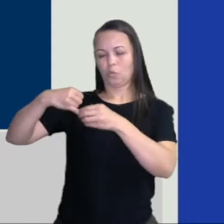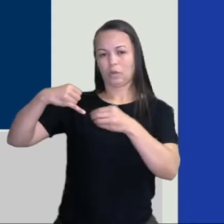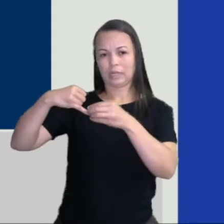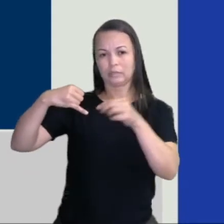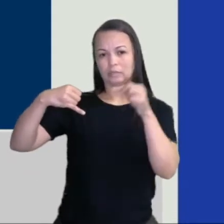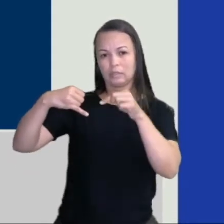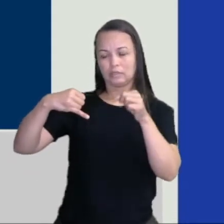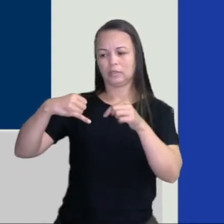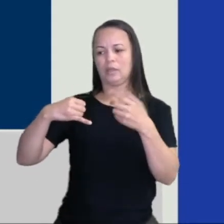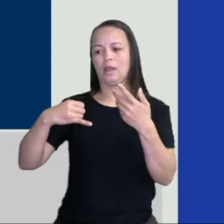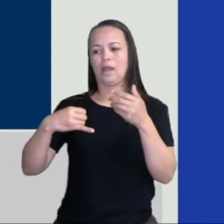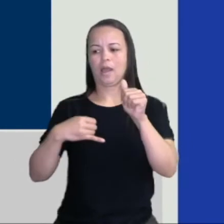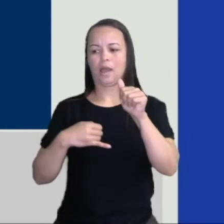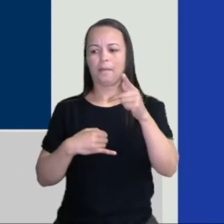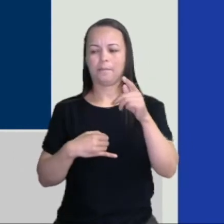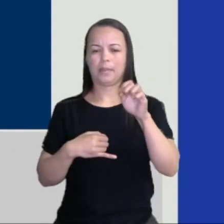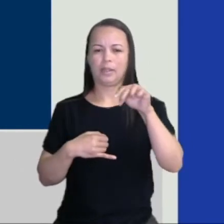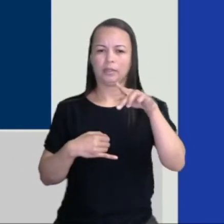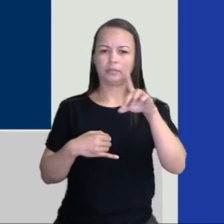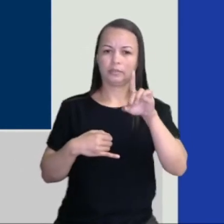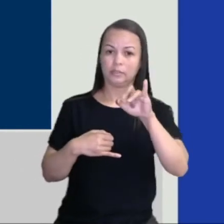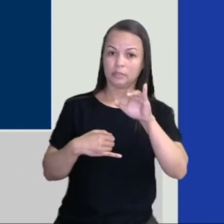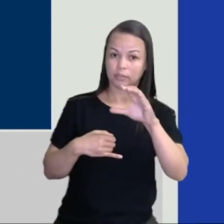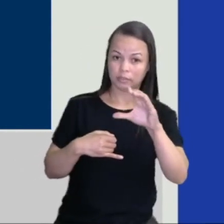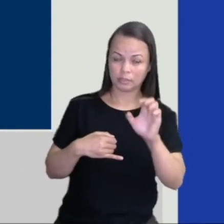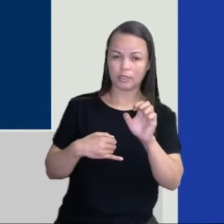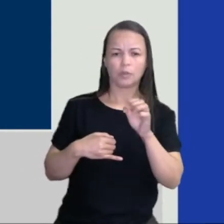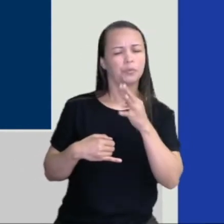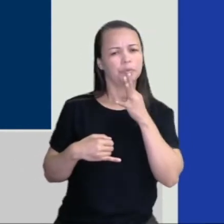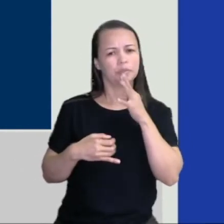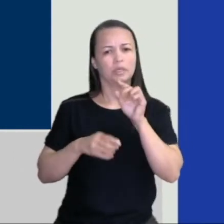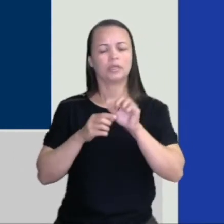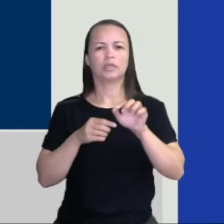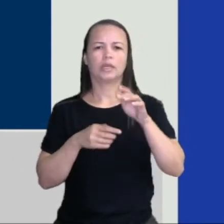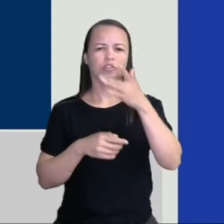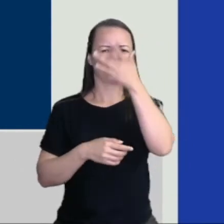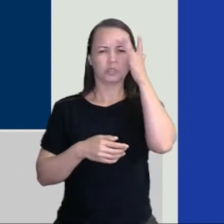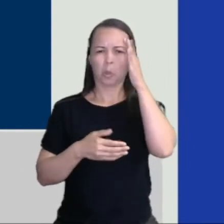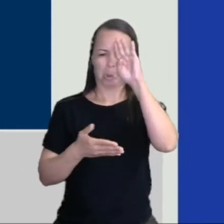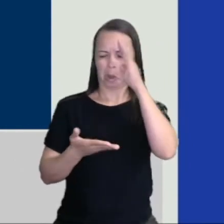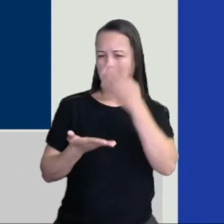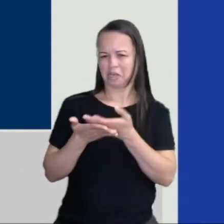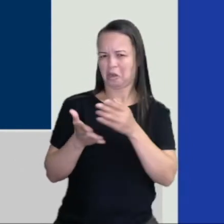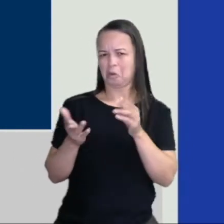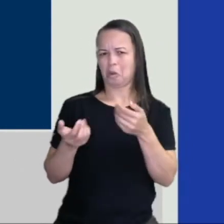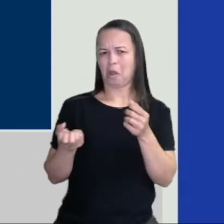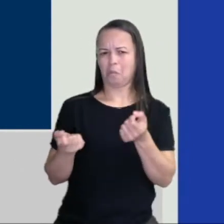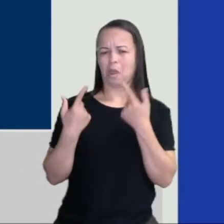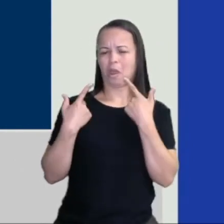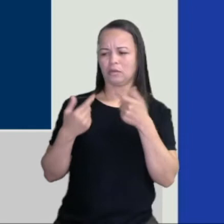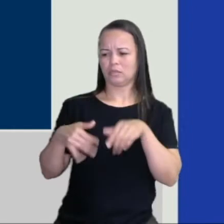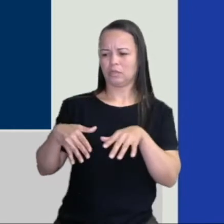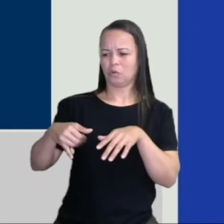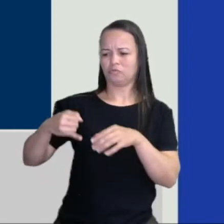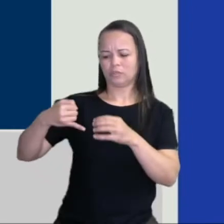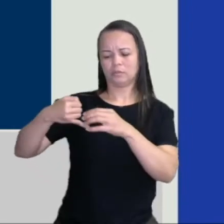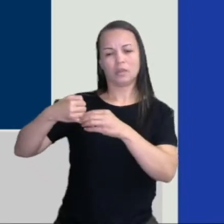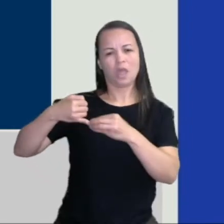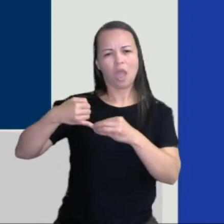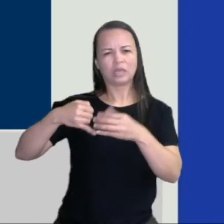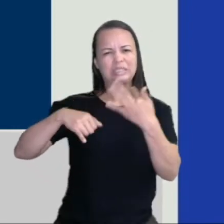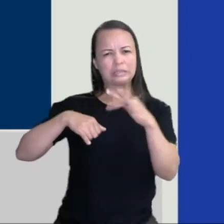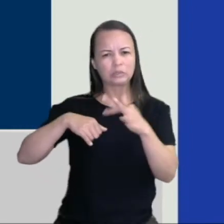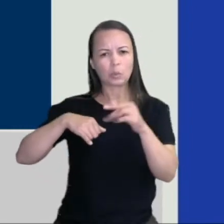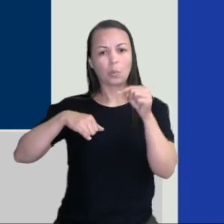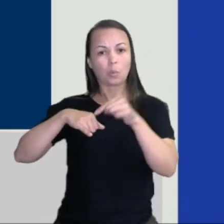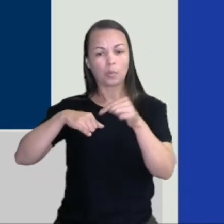região aqui é justamente conhecida como apêndice. Muita gente acreditava que isso aí não tinha função nenhuma. Por quê? Quando você tem apendicite, você vai